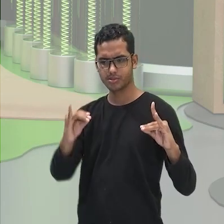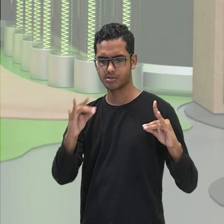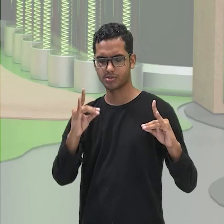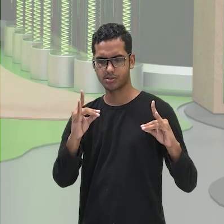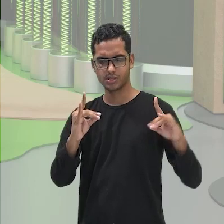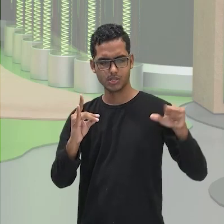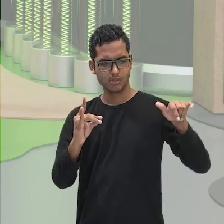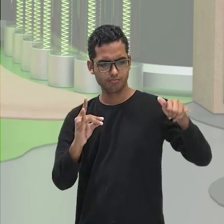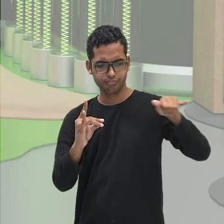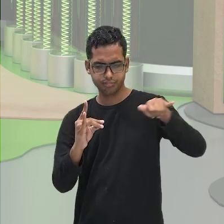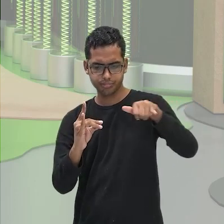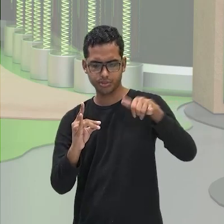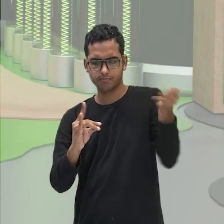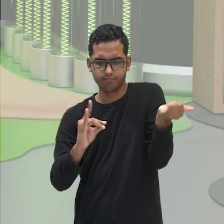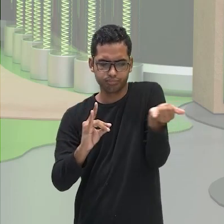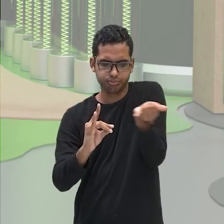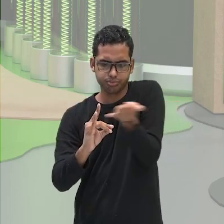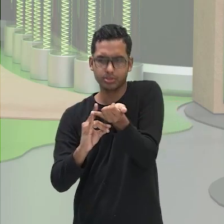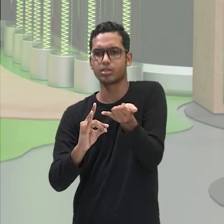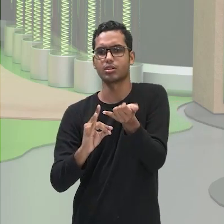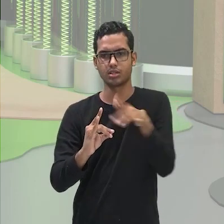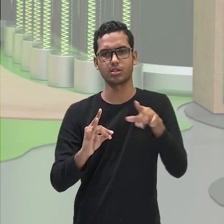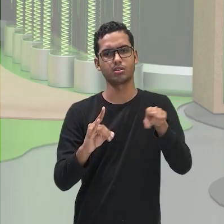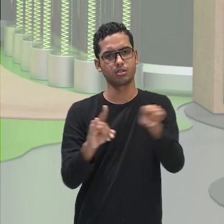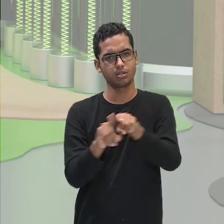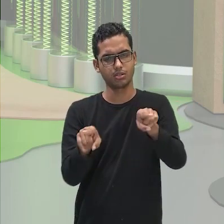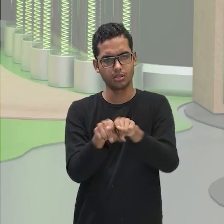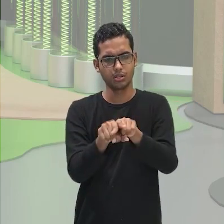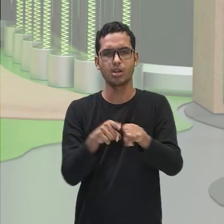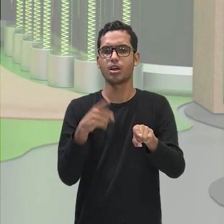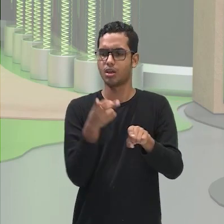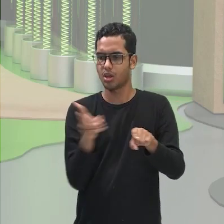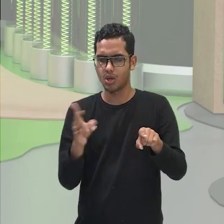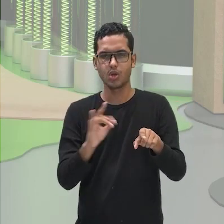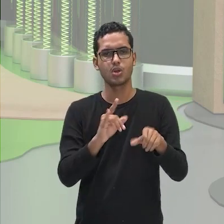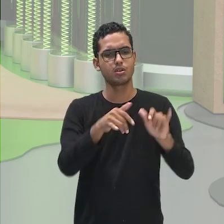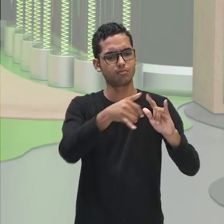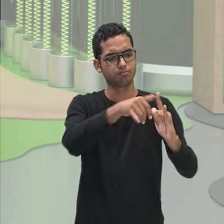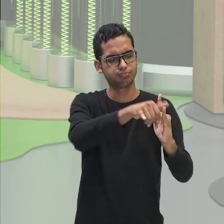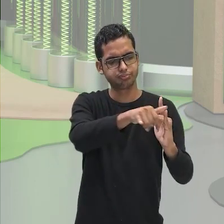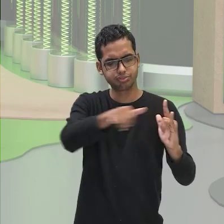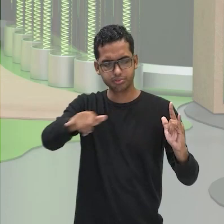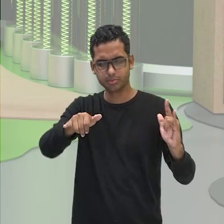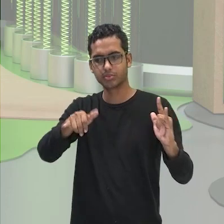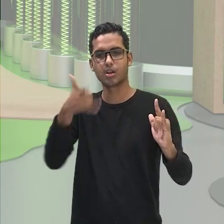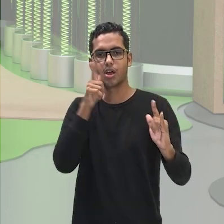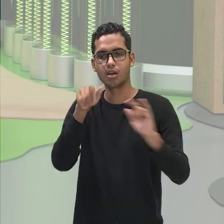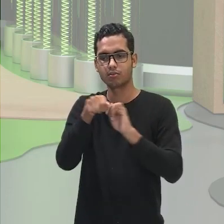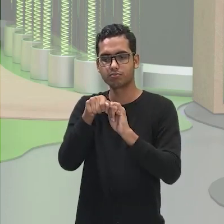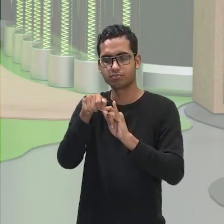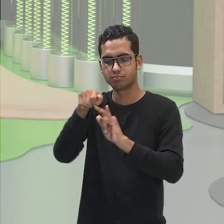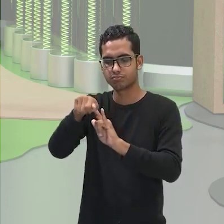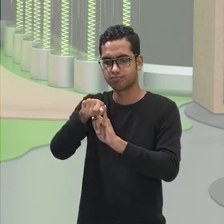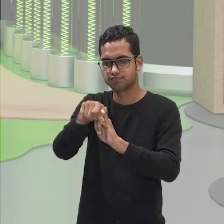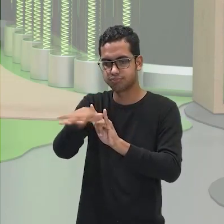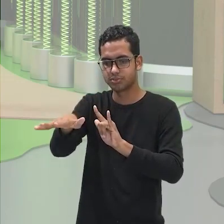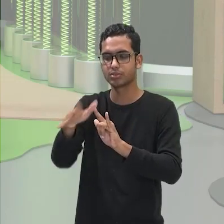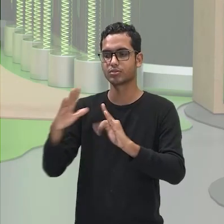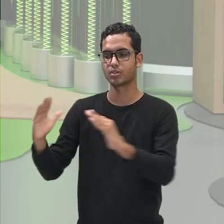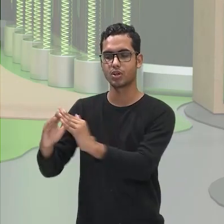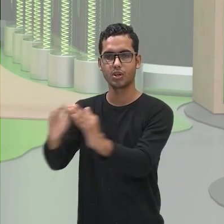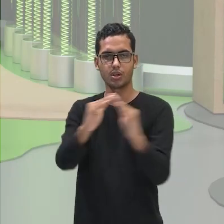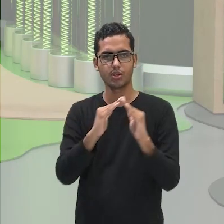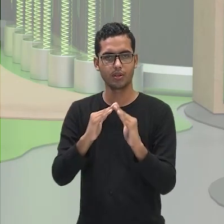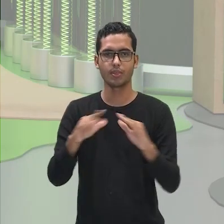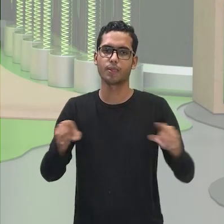encontra outras fontes outras usinas, né? Que são as usinas termoelétricas, por exemplo. Aqui